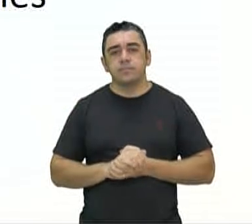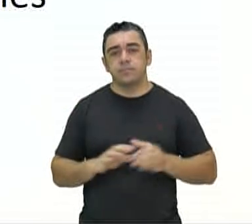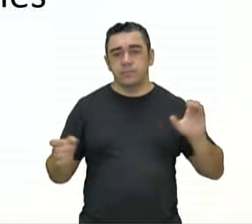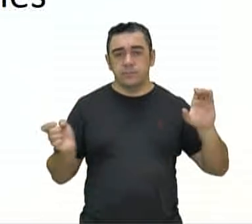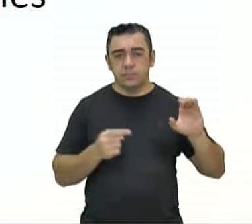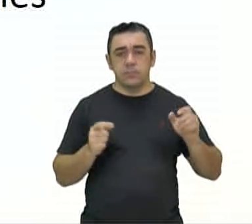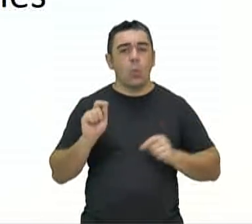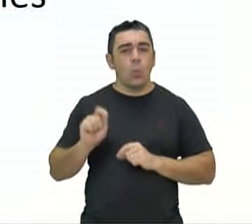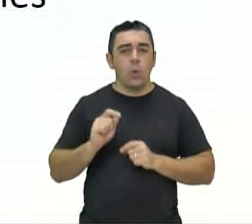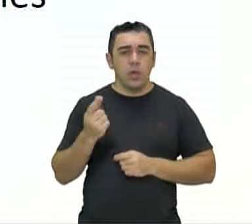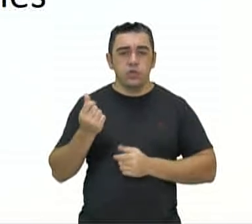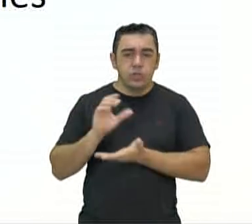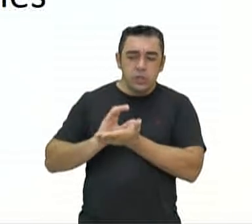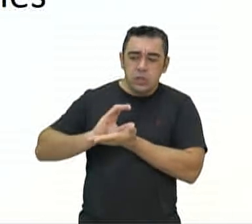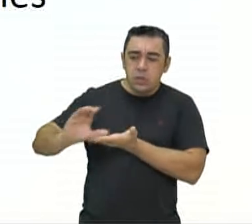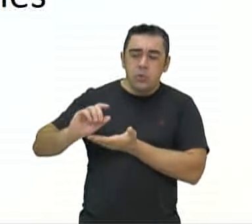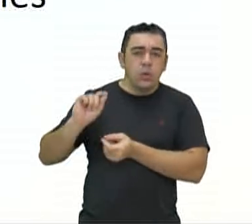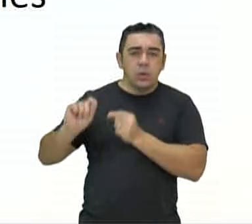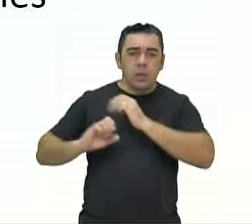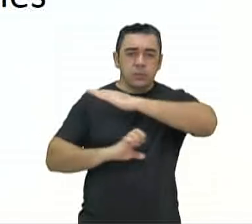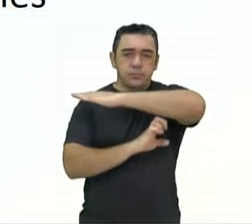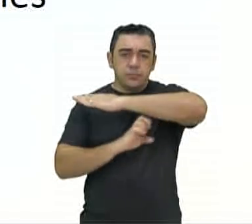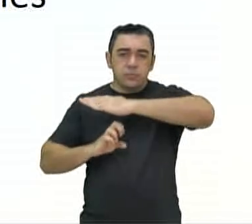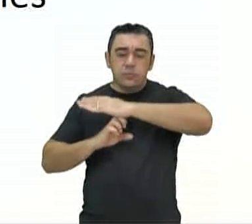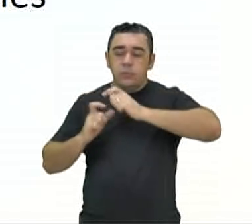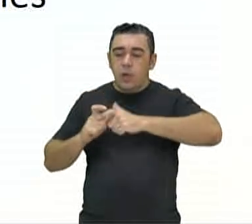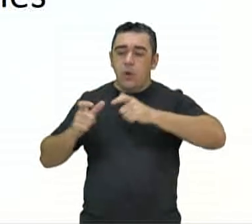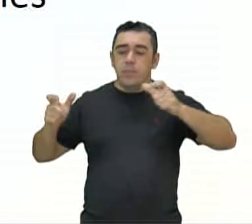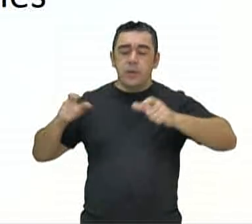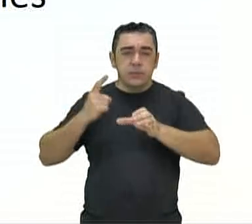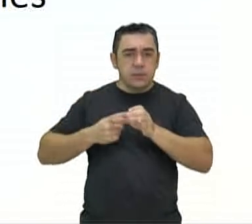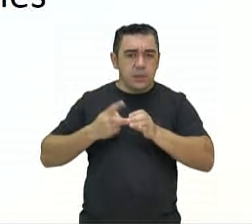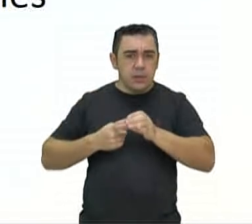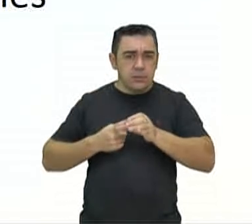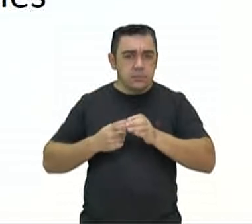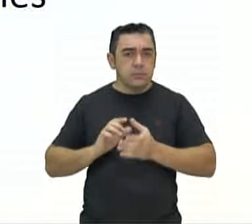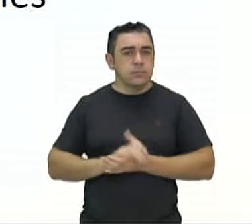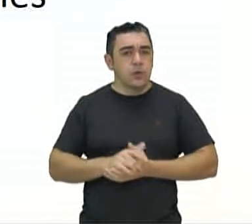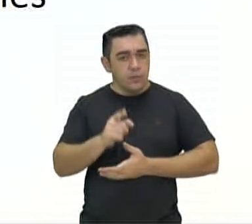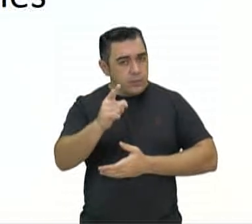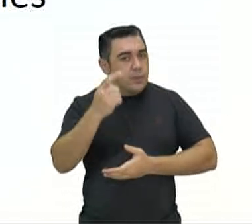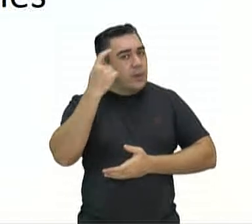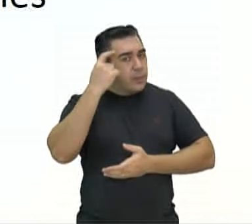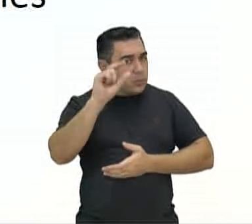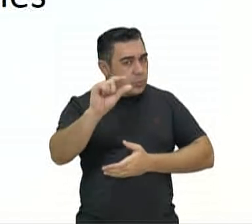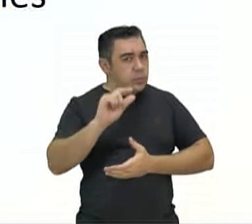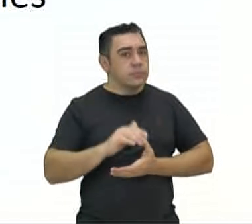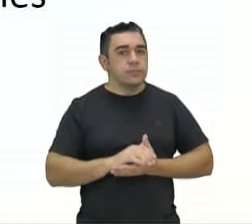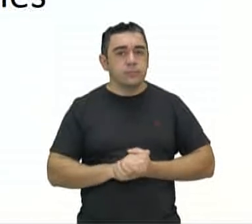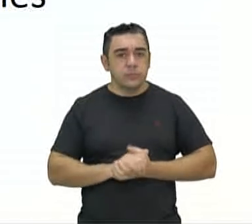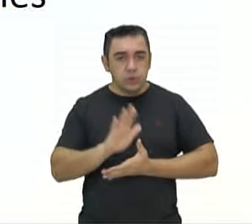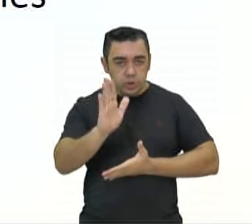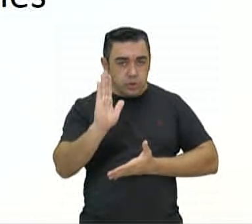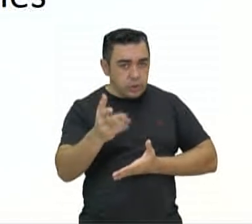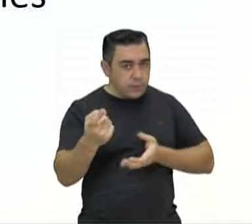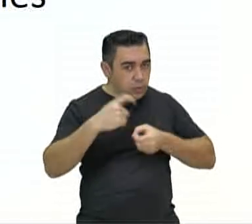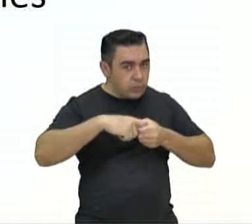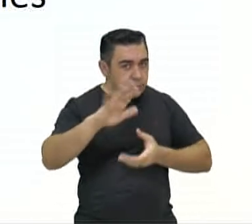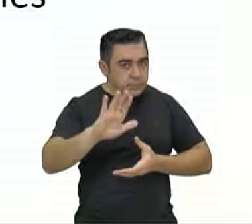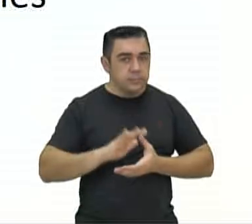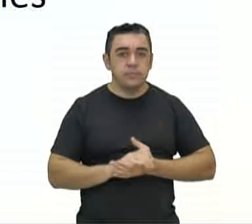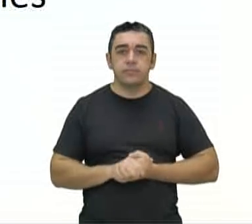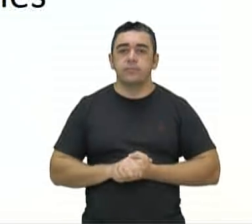grande investimento em infraestrutura que promoveu a conurbação do espaço industrial. Essa você vai ter que dar uma pensadinha. Já voltamos.